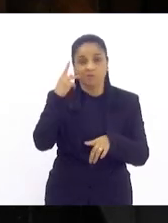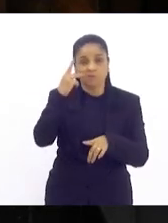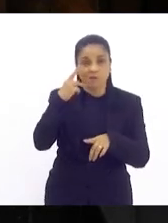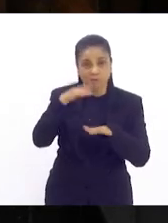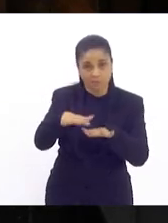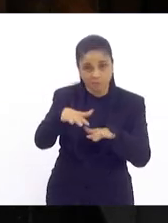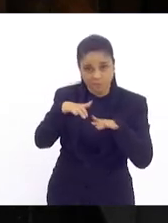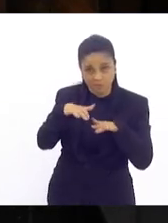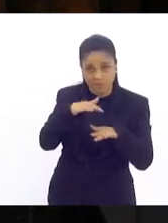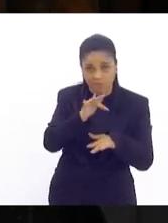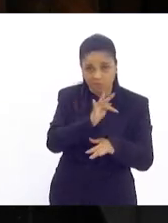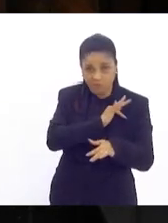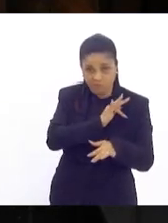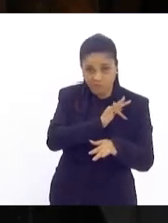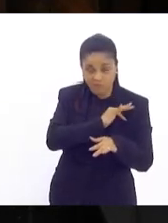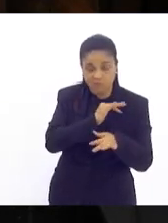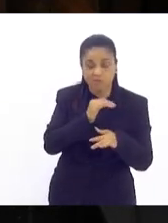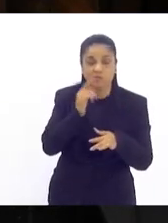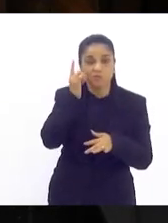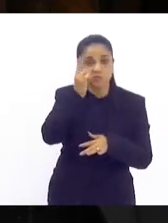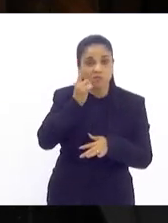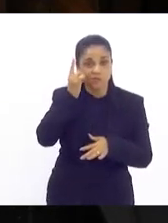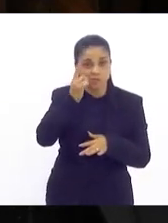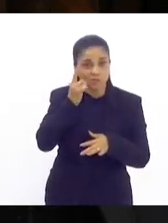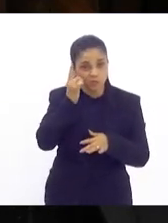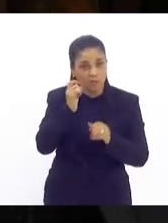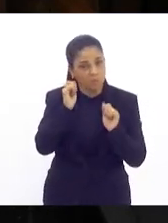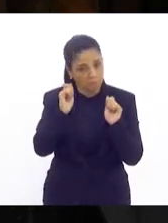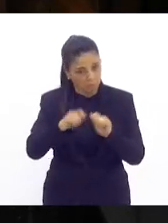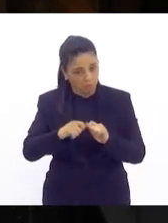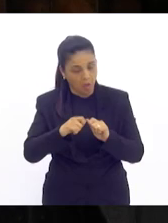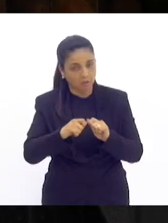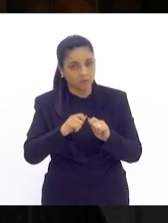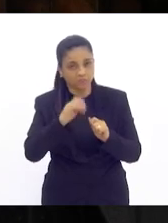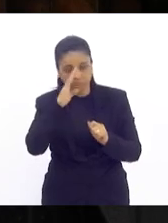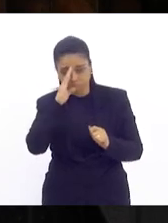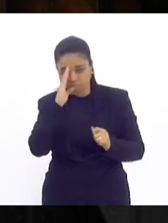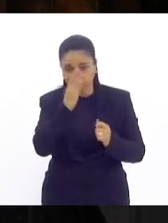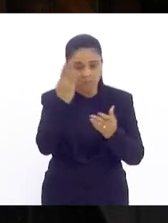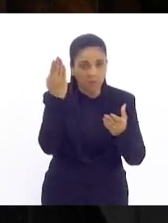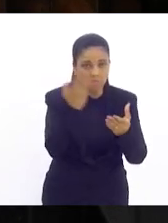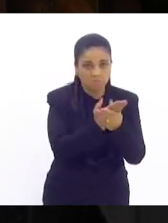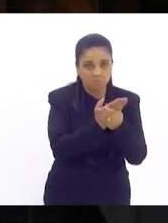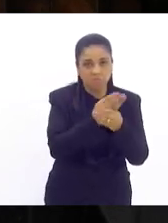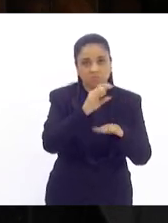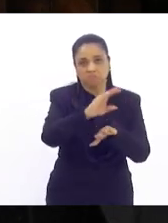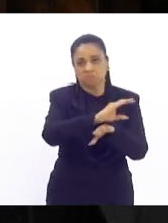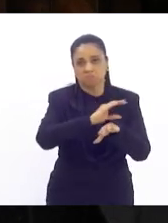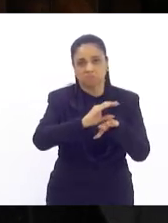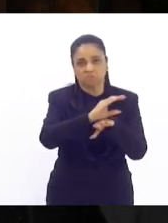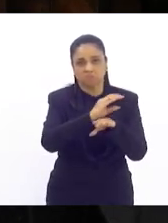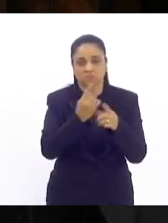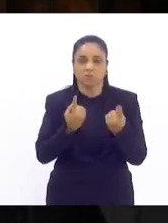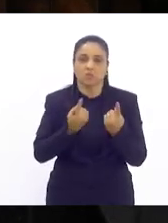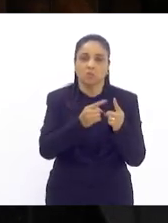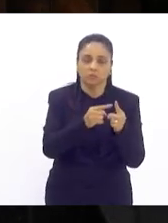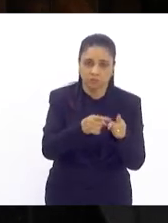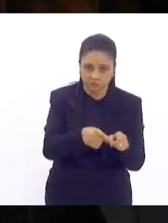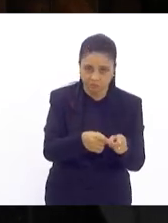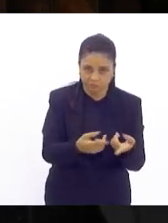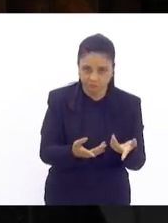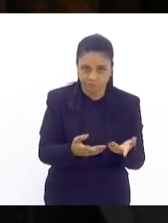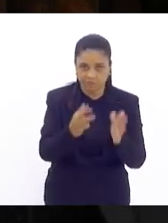de qualquer parlamentar fazer uma ação direta de inconstitucionalidade e